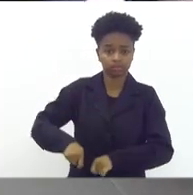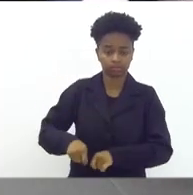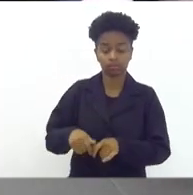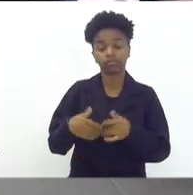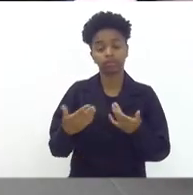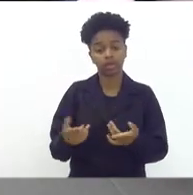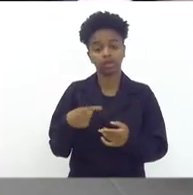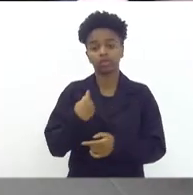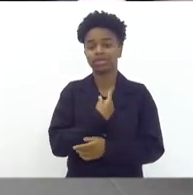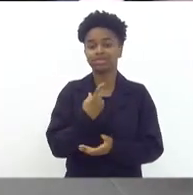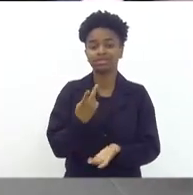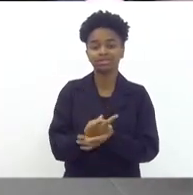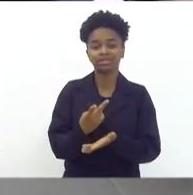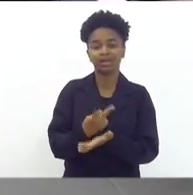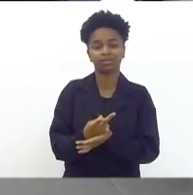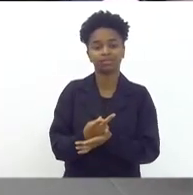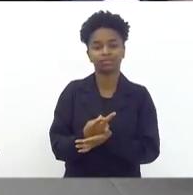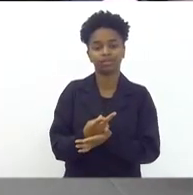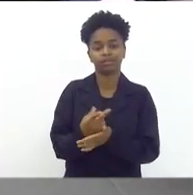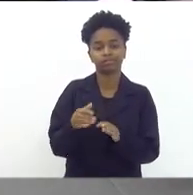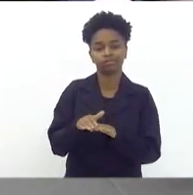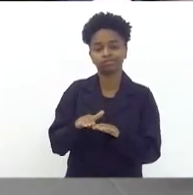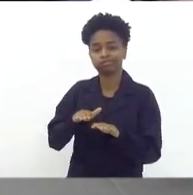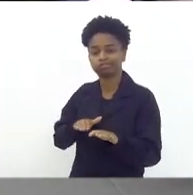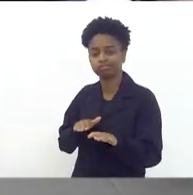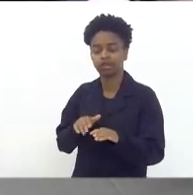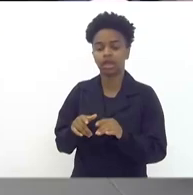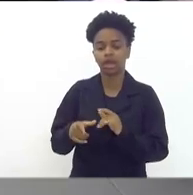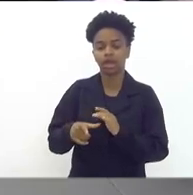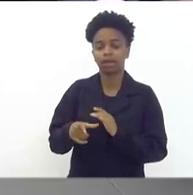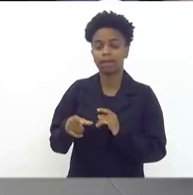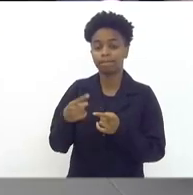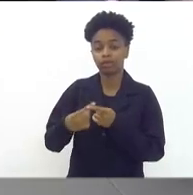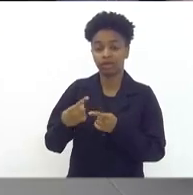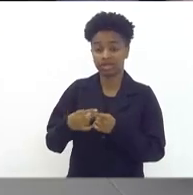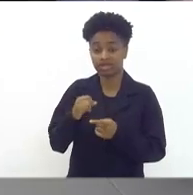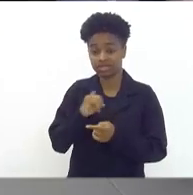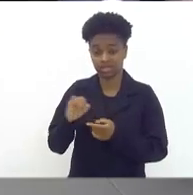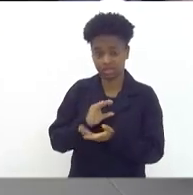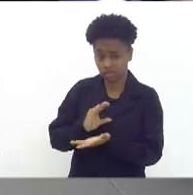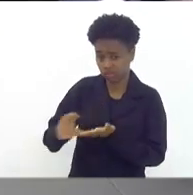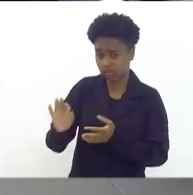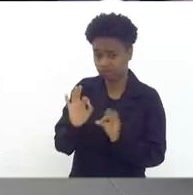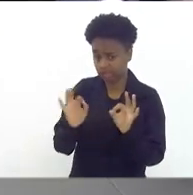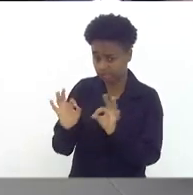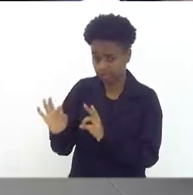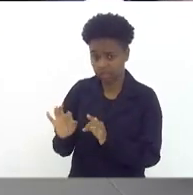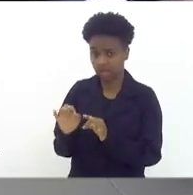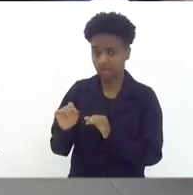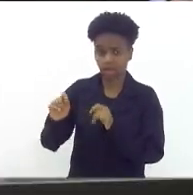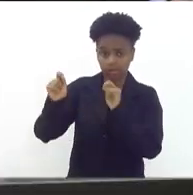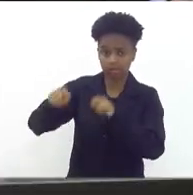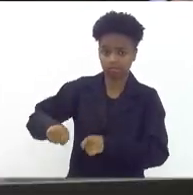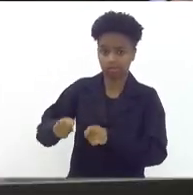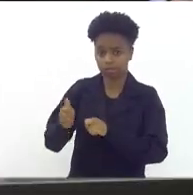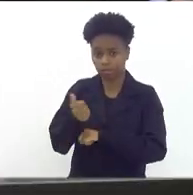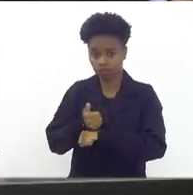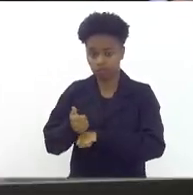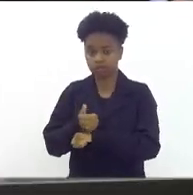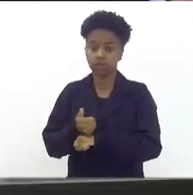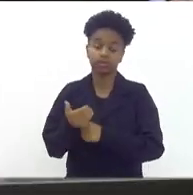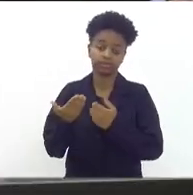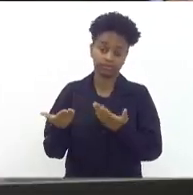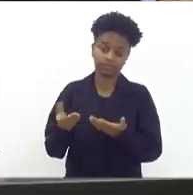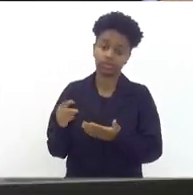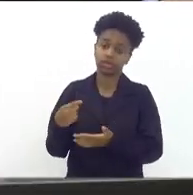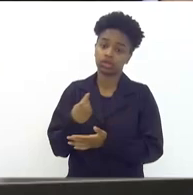vai estar sempre um passo atrás das concessionárias se a gente não investir em capacitação do Nosso pessoal então essa foi